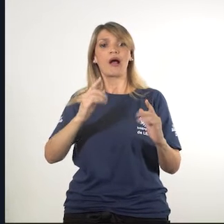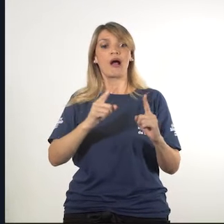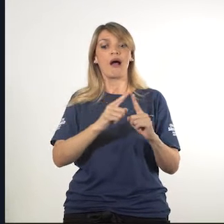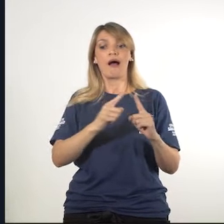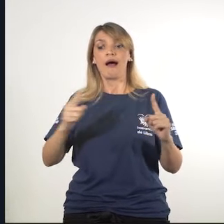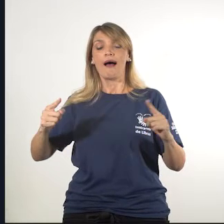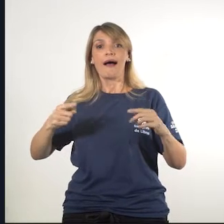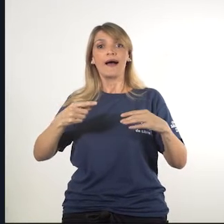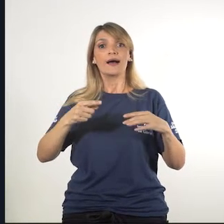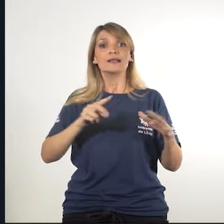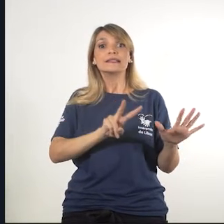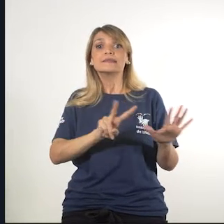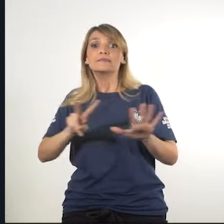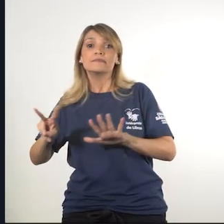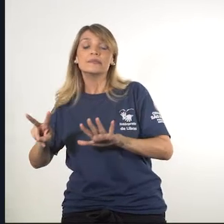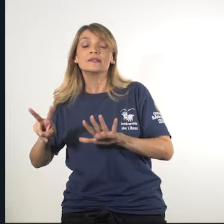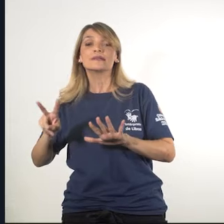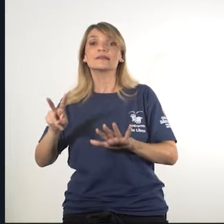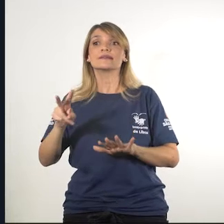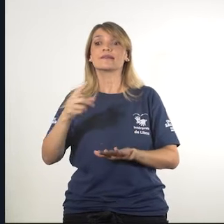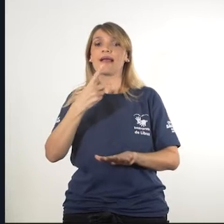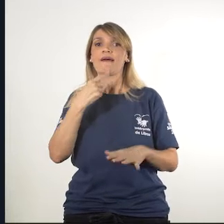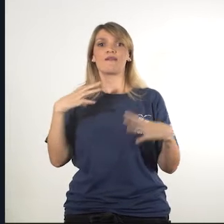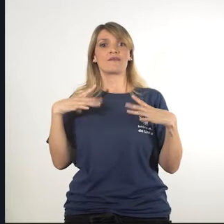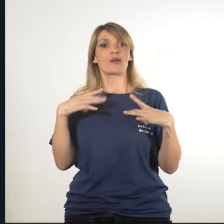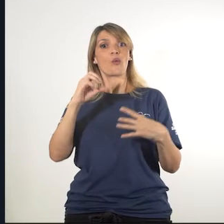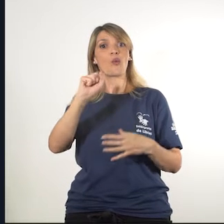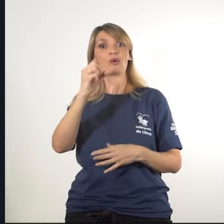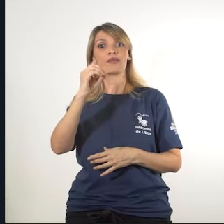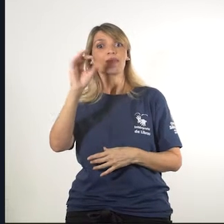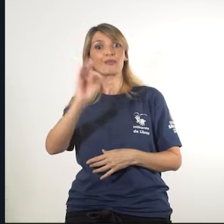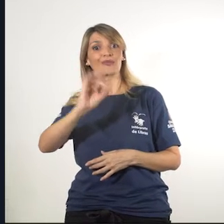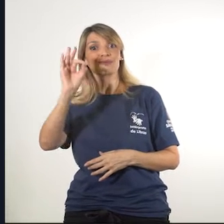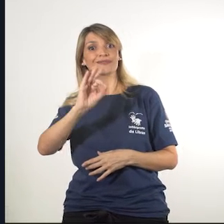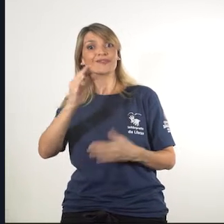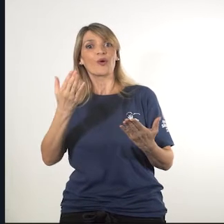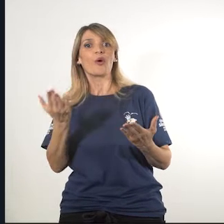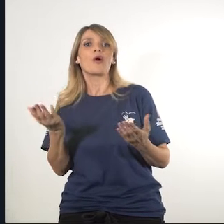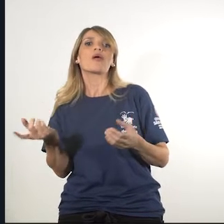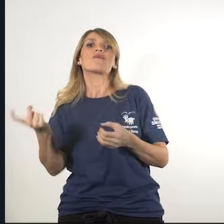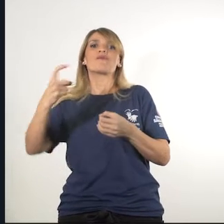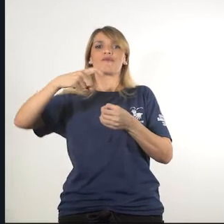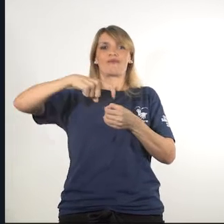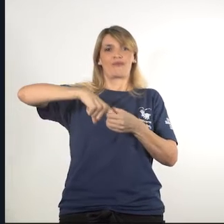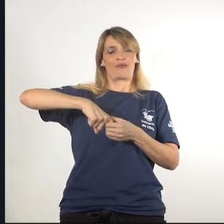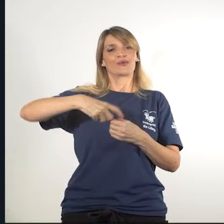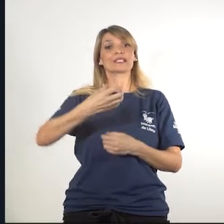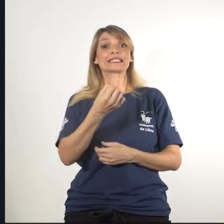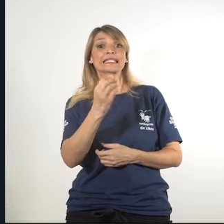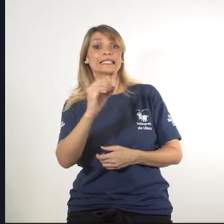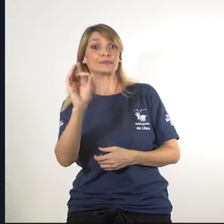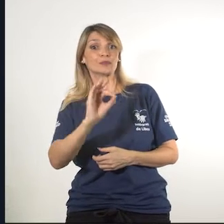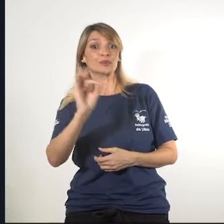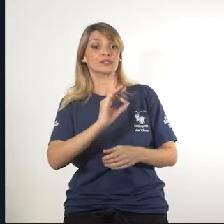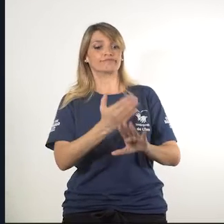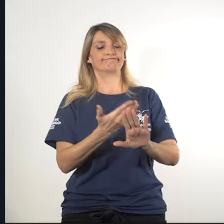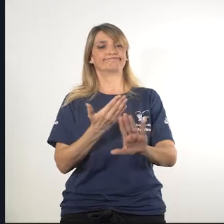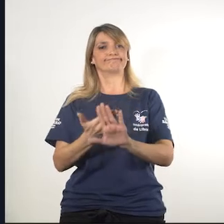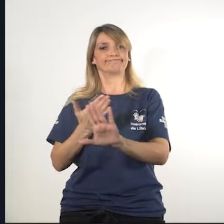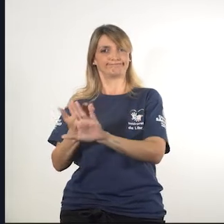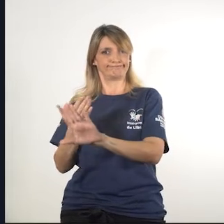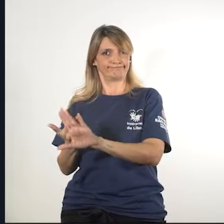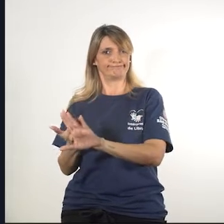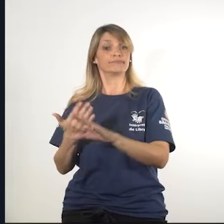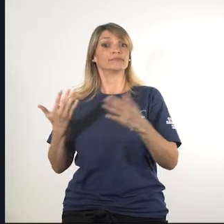nós batemos os 80% do nosso índice, e acabando o feriado, estamos voltando aos 60% das medidas restritivas.